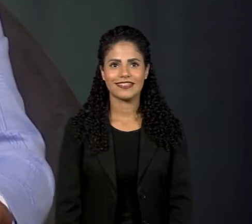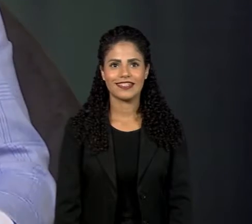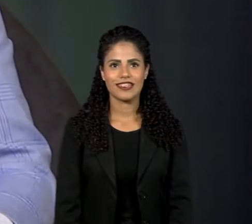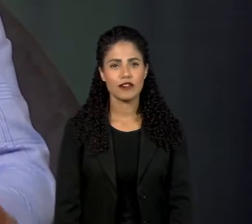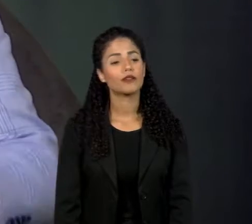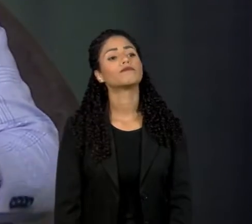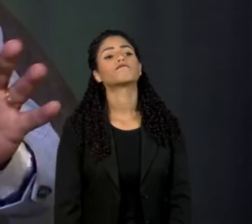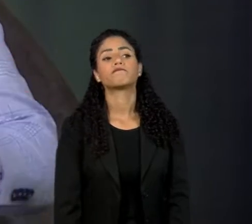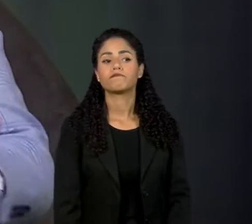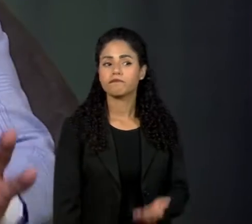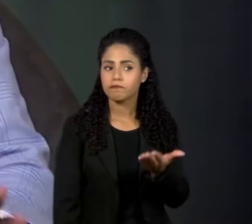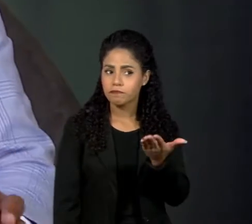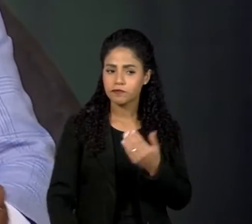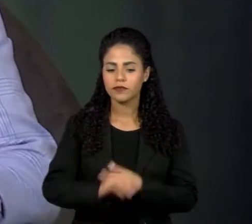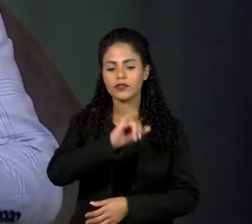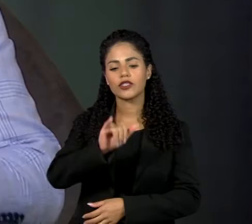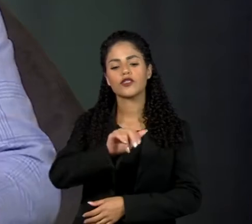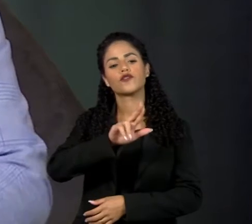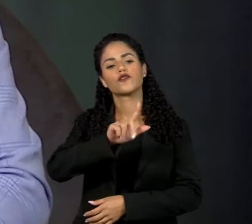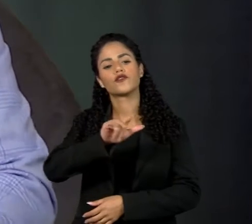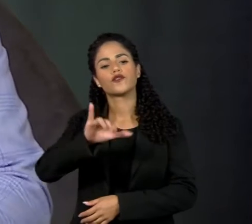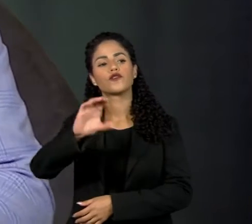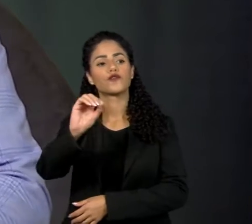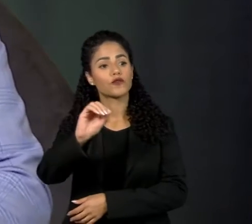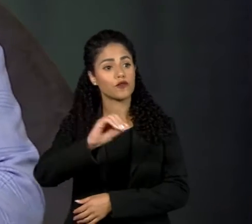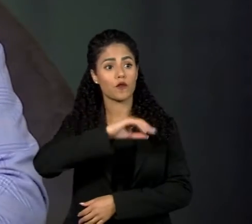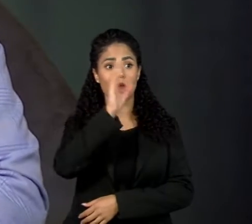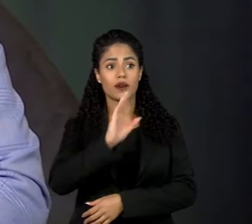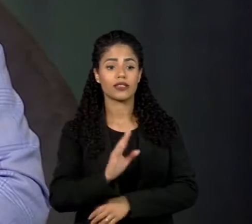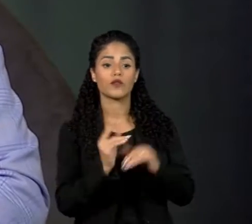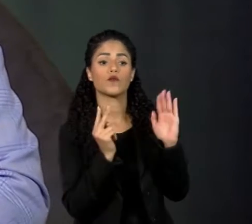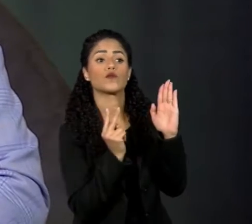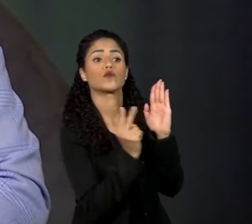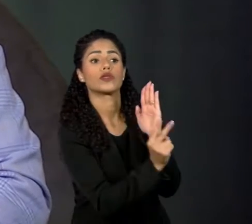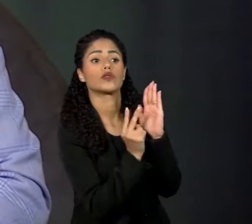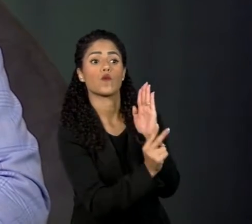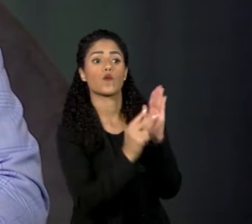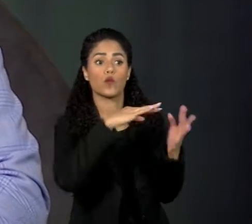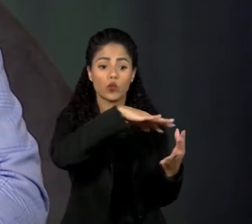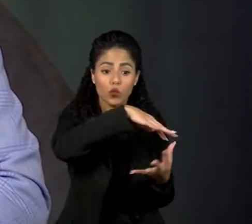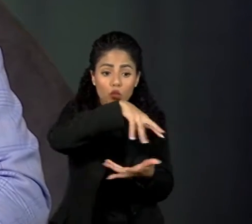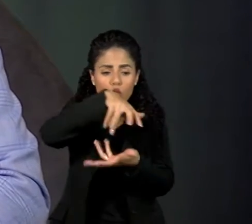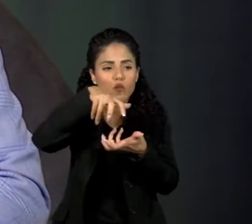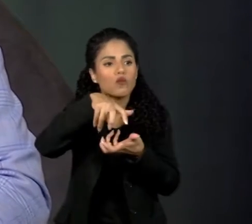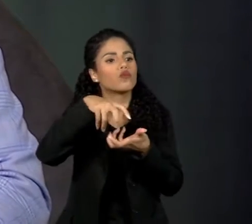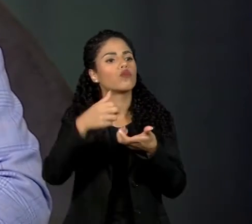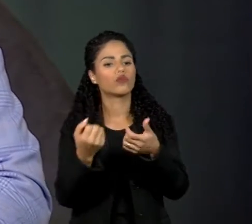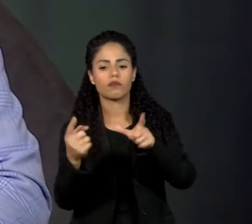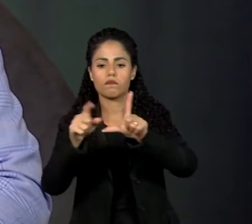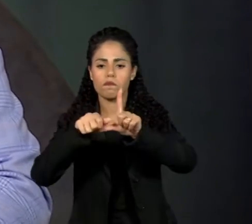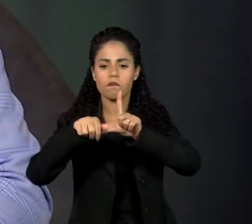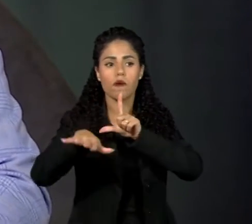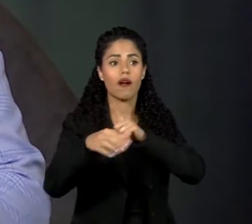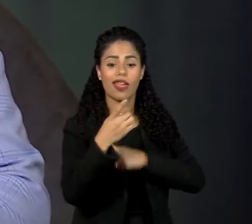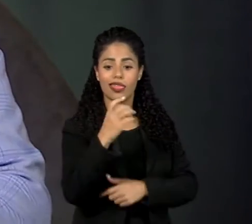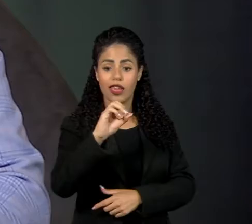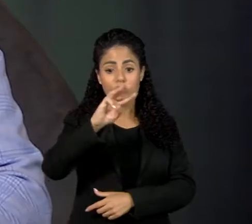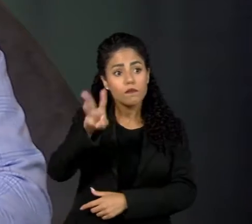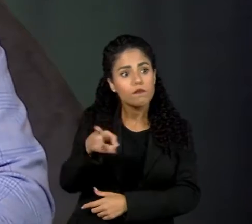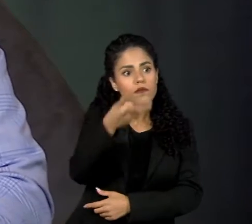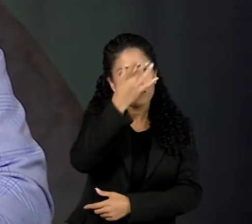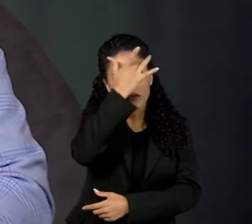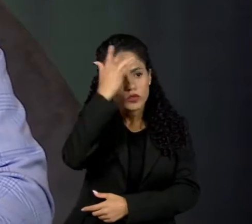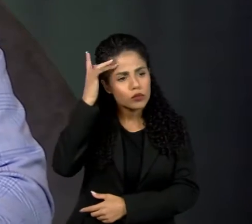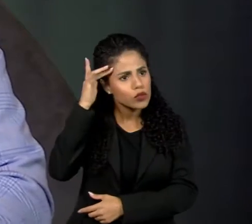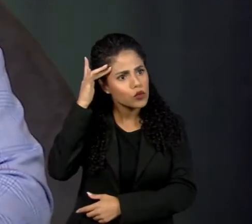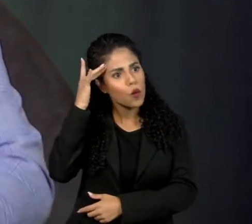Agora, Júlio, o Brasil é o segundo país com o maior número de influenciadores digitais, né? São mais de 10 milhões de pessoas perdendo